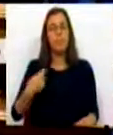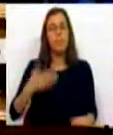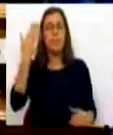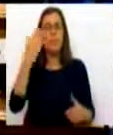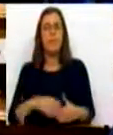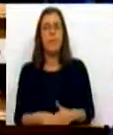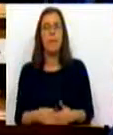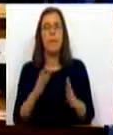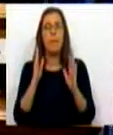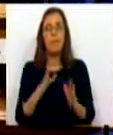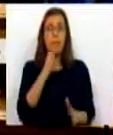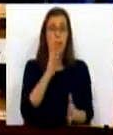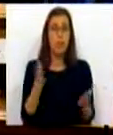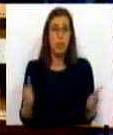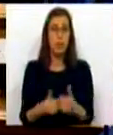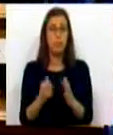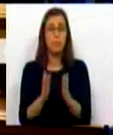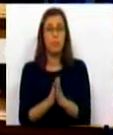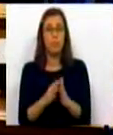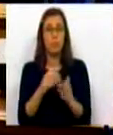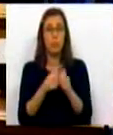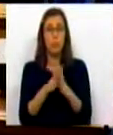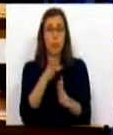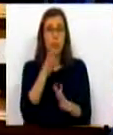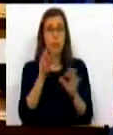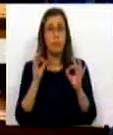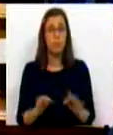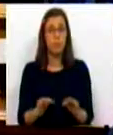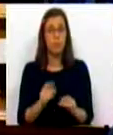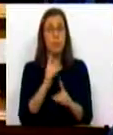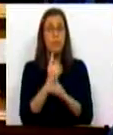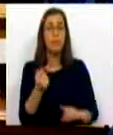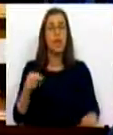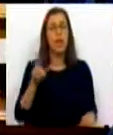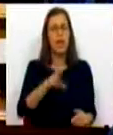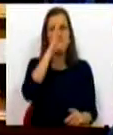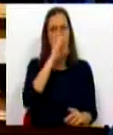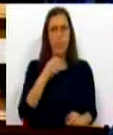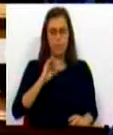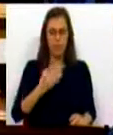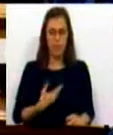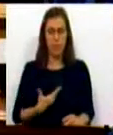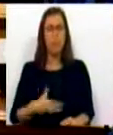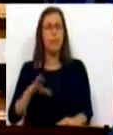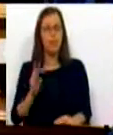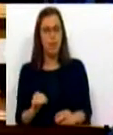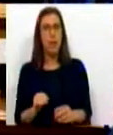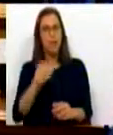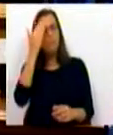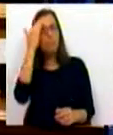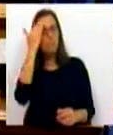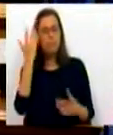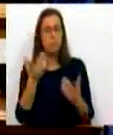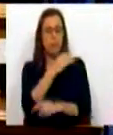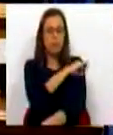E, Sr. Presidente, tem que ser dito com todas as letras. Onde o anterior Governo do PSD e do CDS considerava